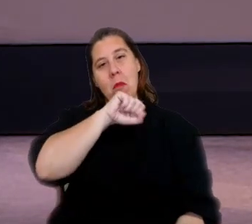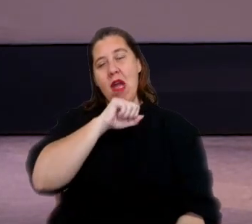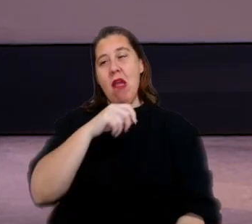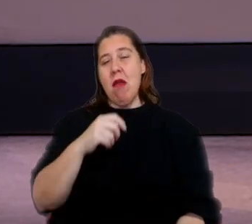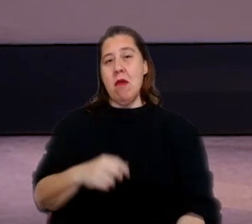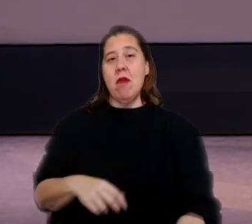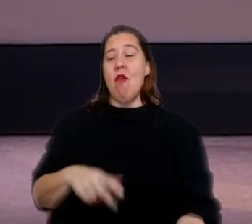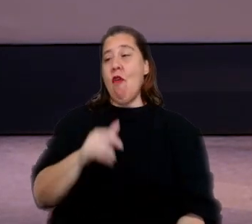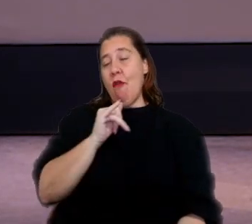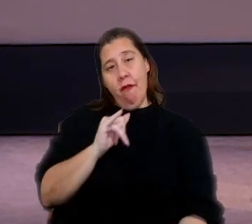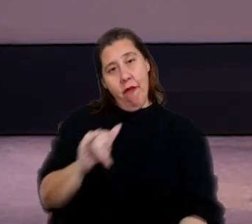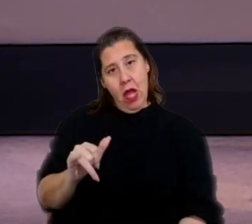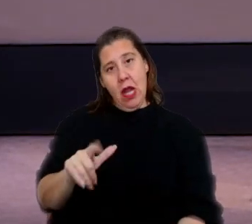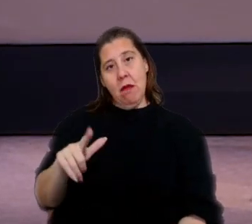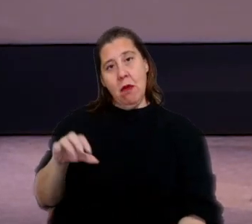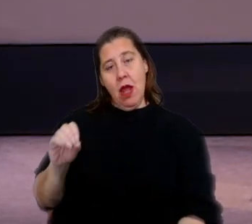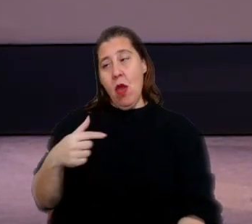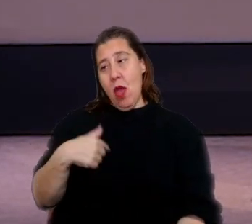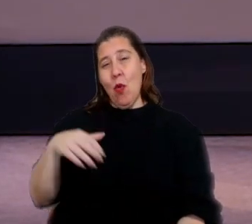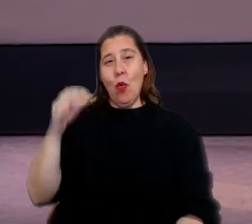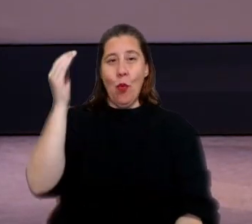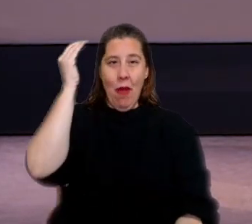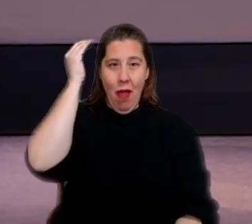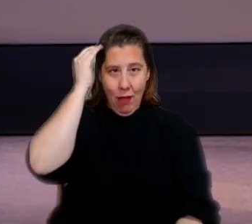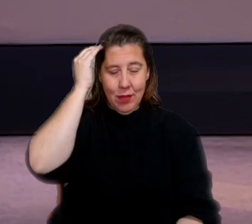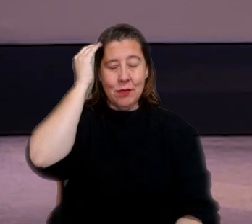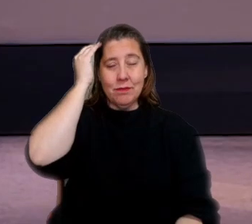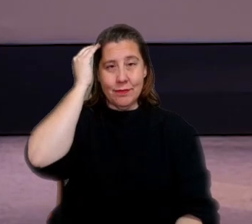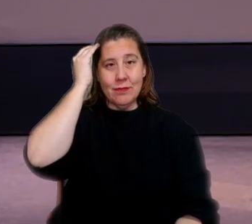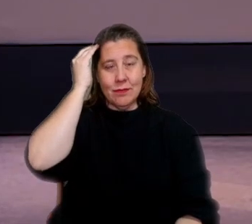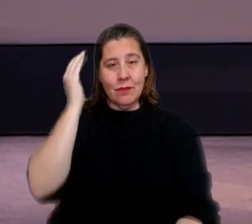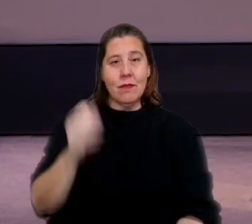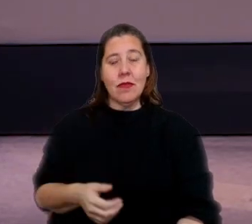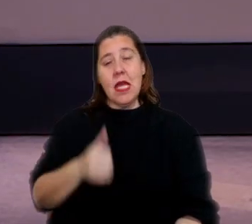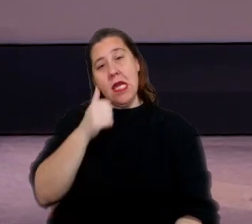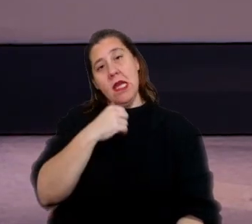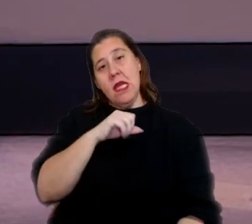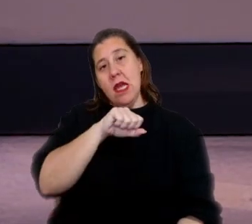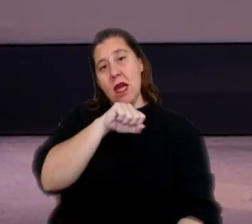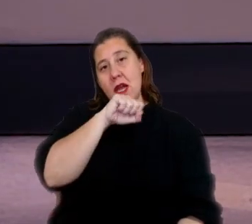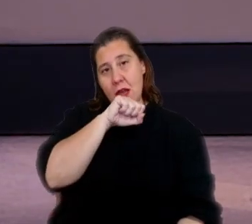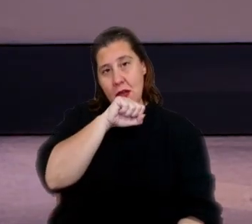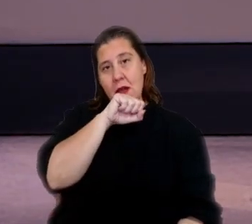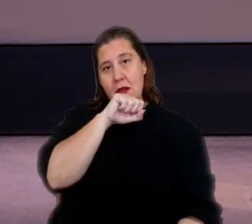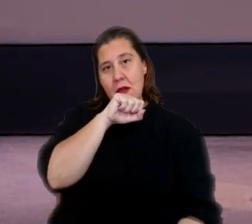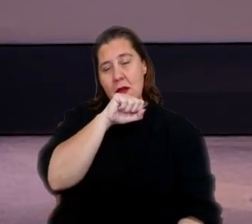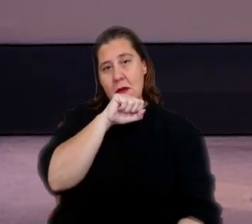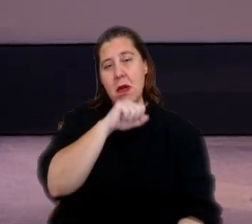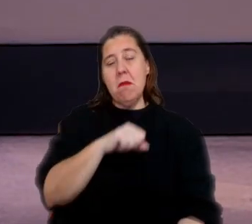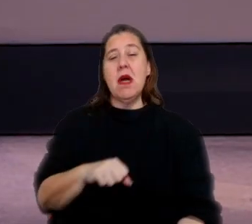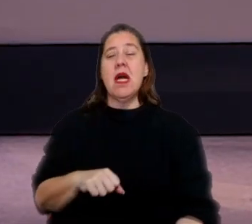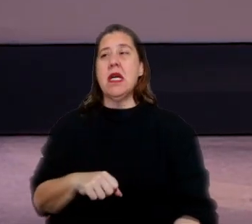do Remy, né, fala para ele, conta, ah, eu sou o culpado, e ela, a reação dela na hora, a gente